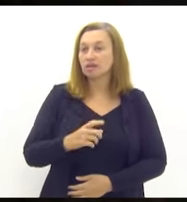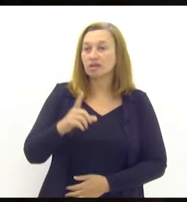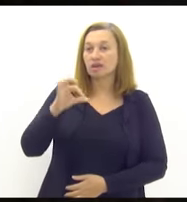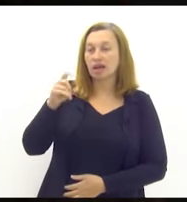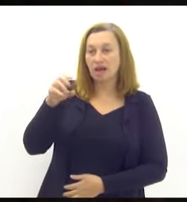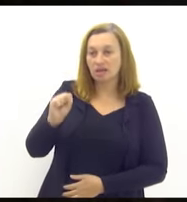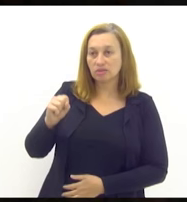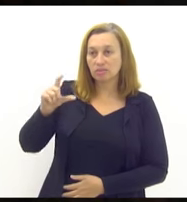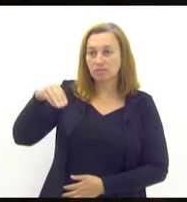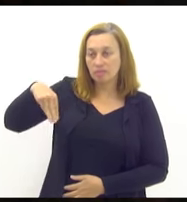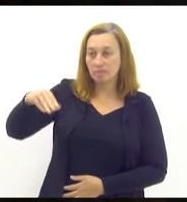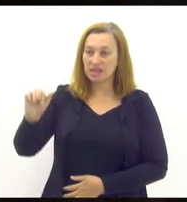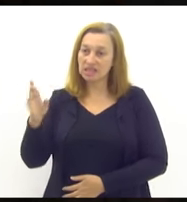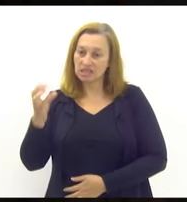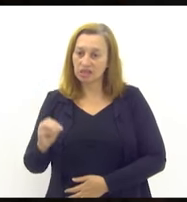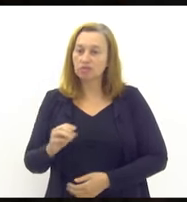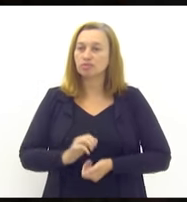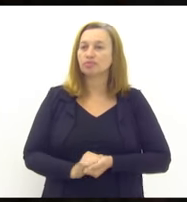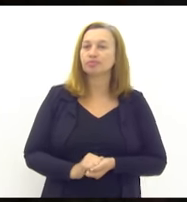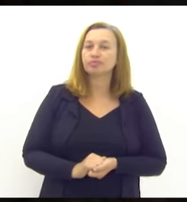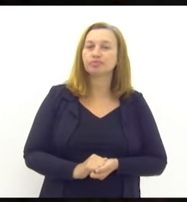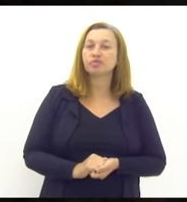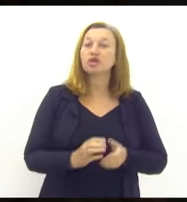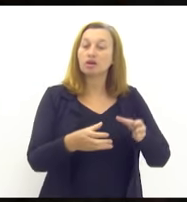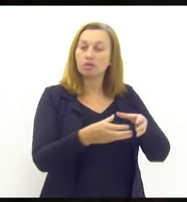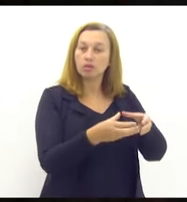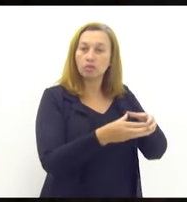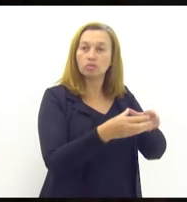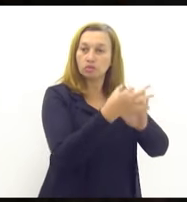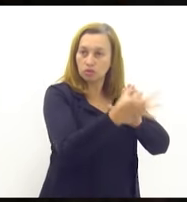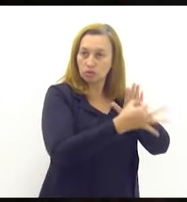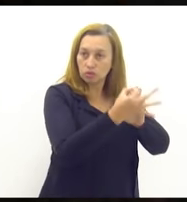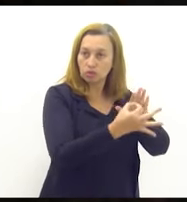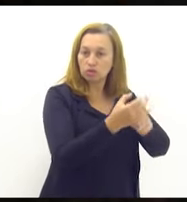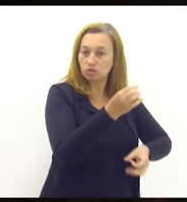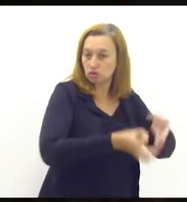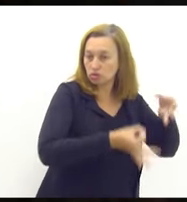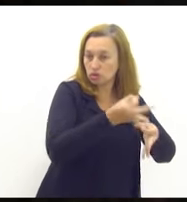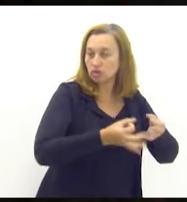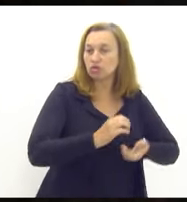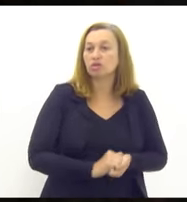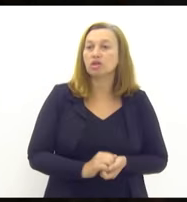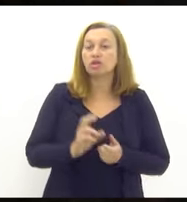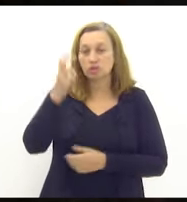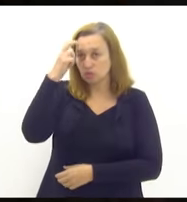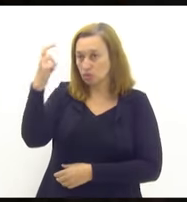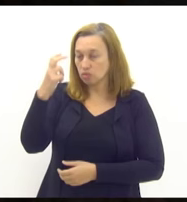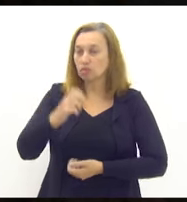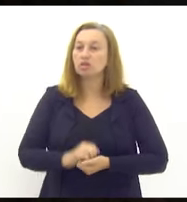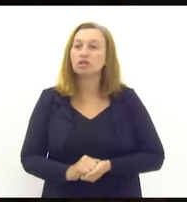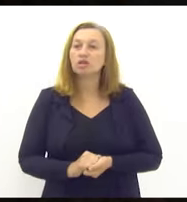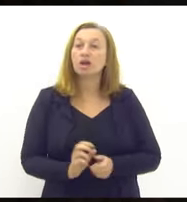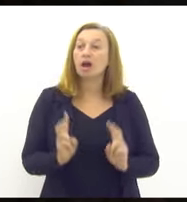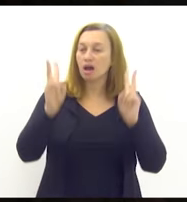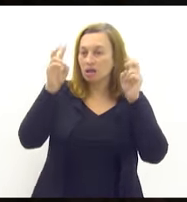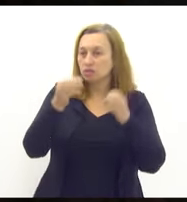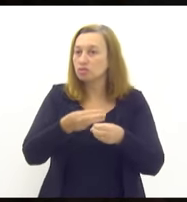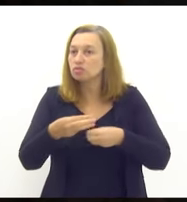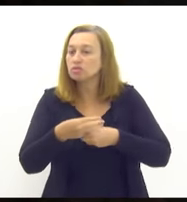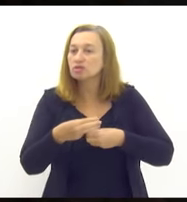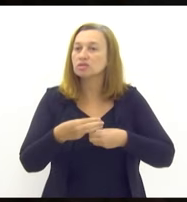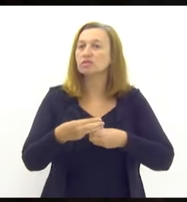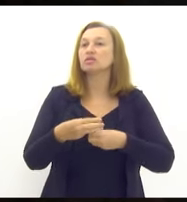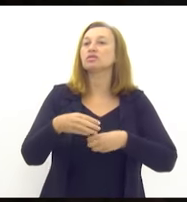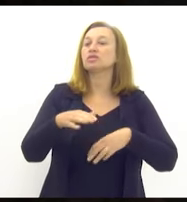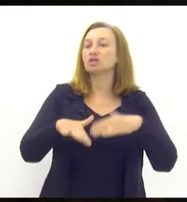Carlos Macedo pendendo de pareceres das comissões constituição Justiça de Cultura assuntos municipais e